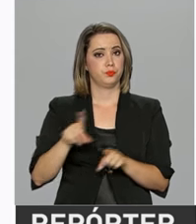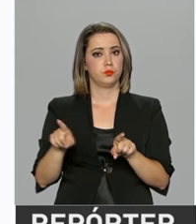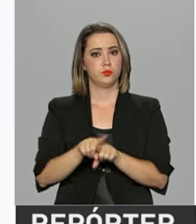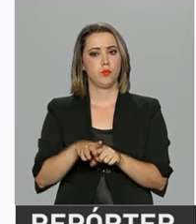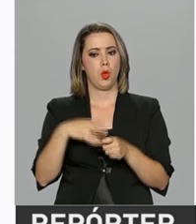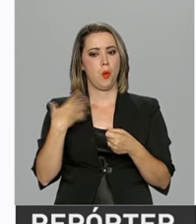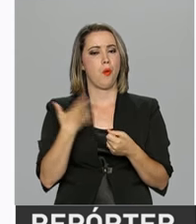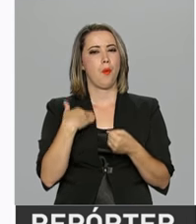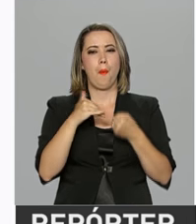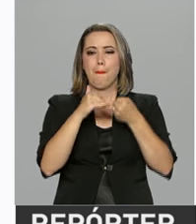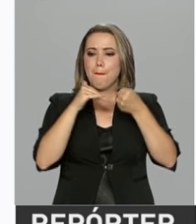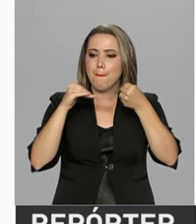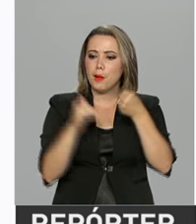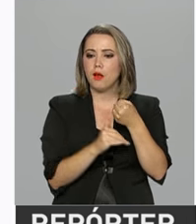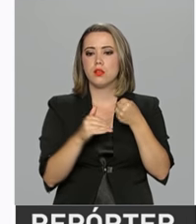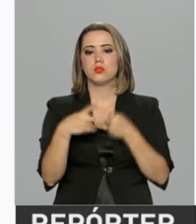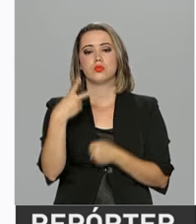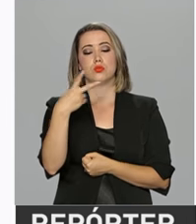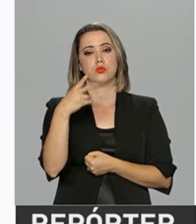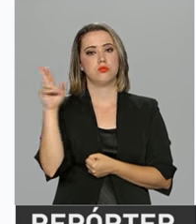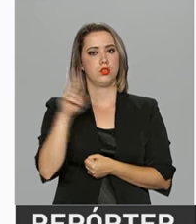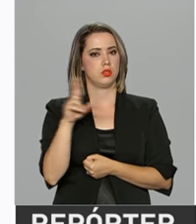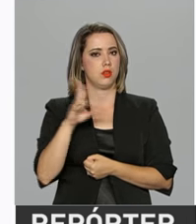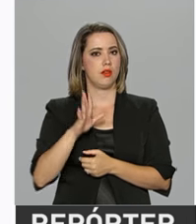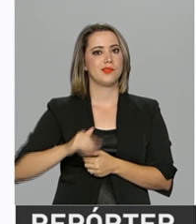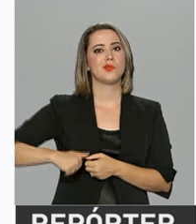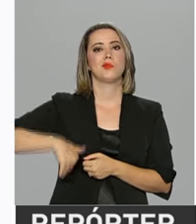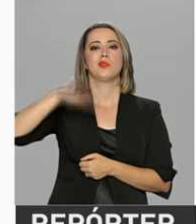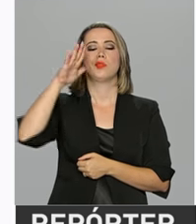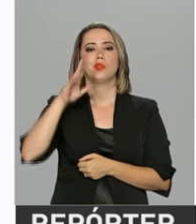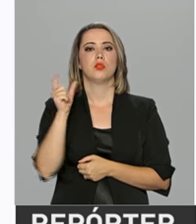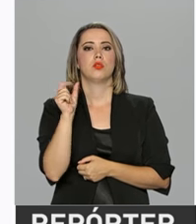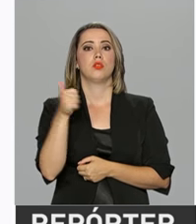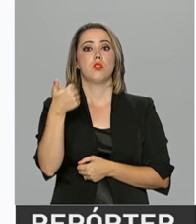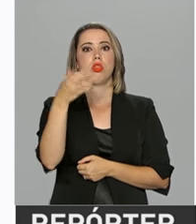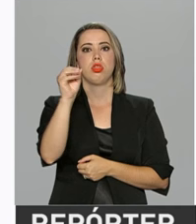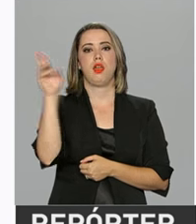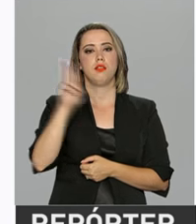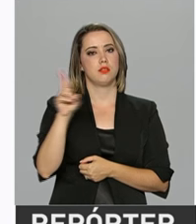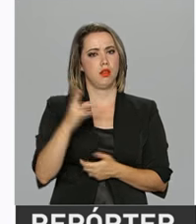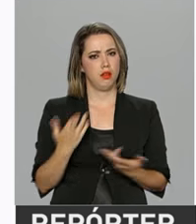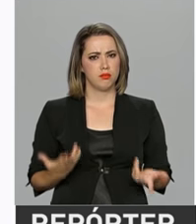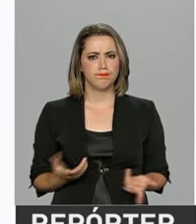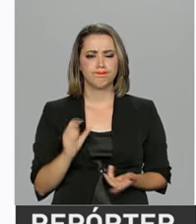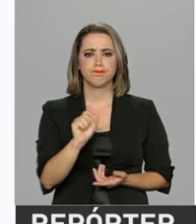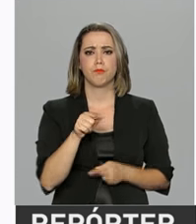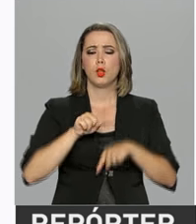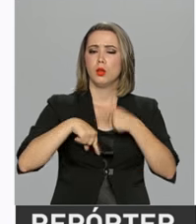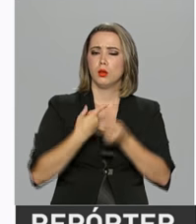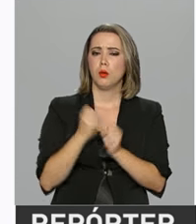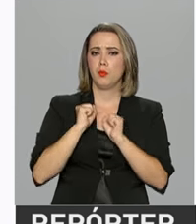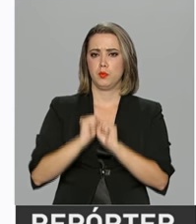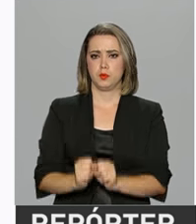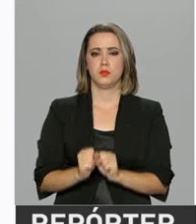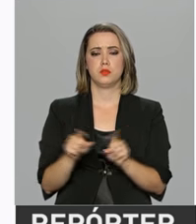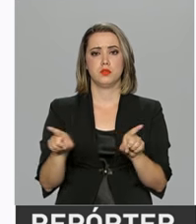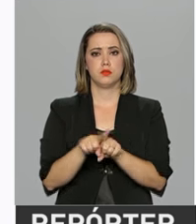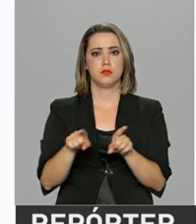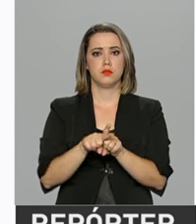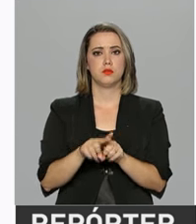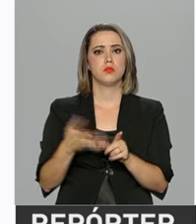nova lo pago cerca de r$2 e o maior que passa de 10 reais e depois é possível ainda